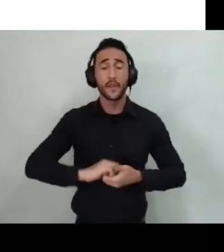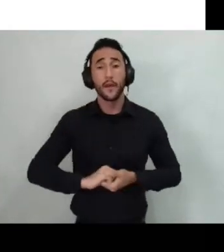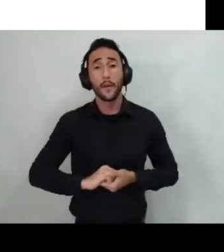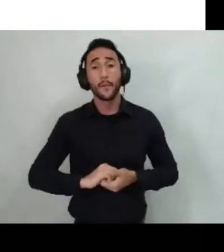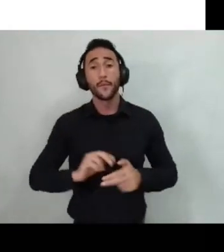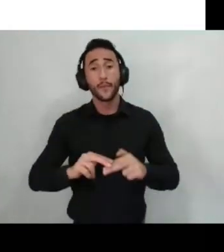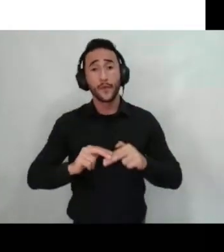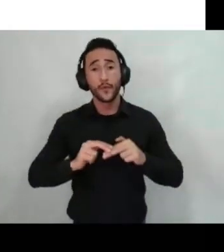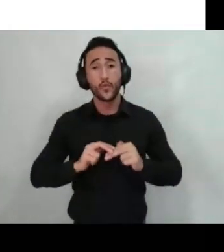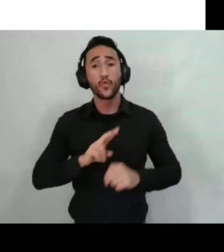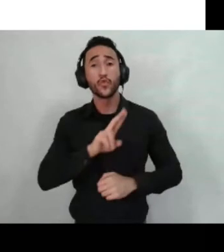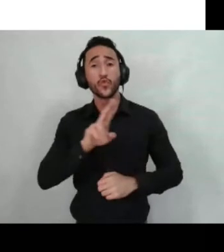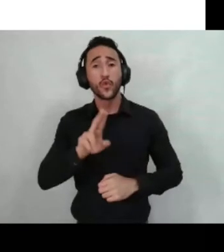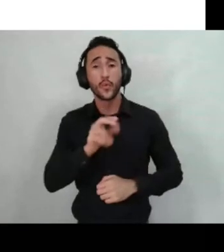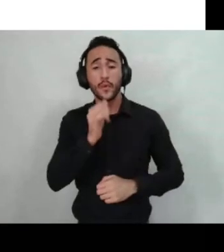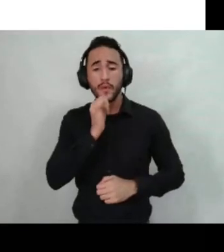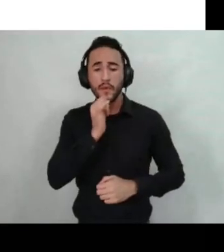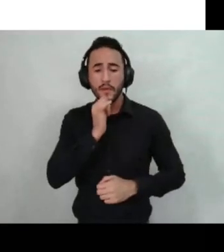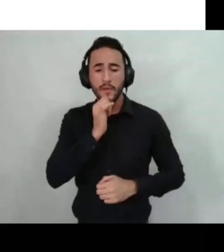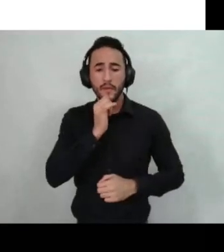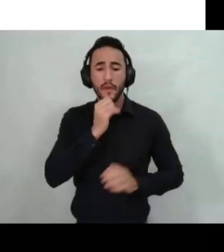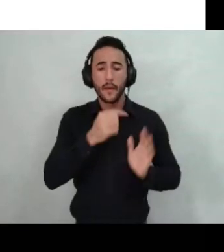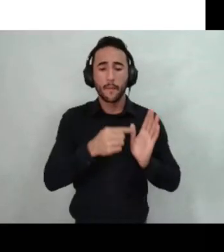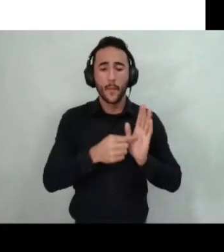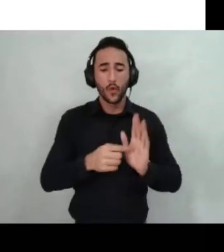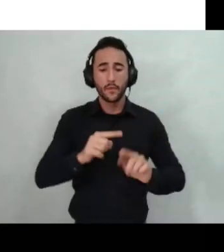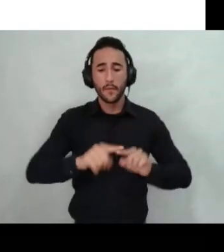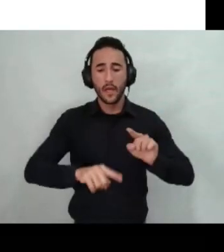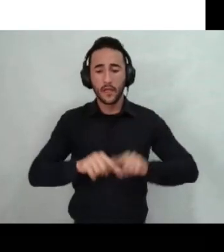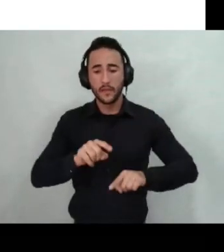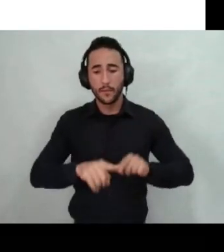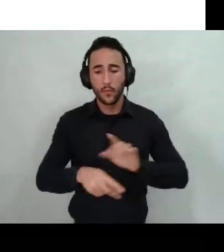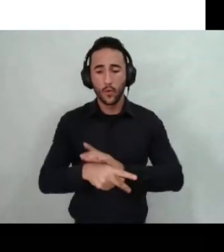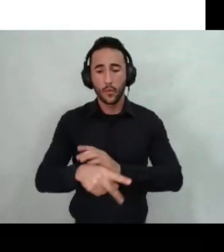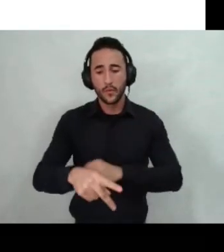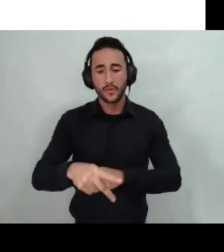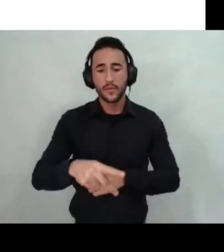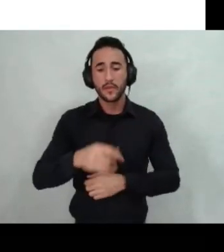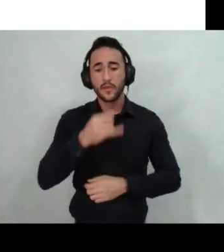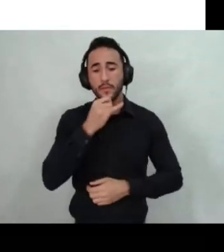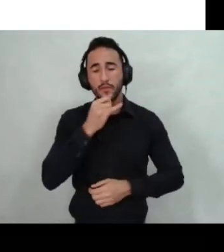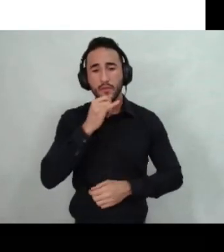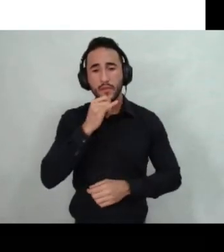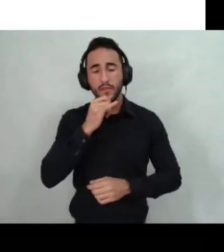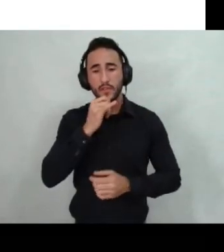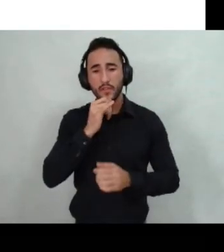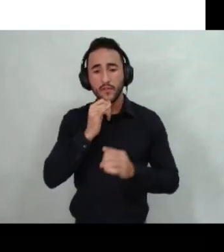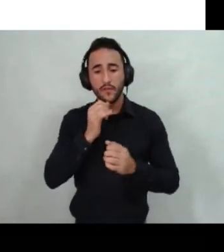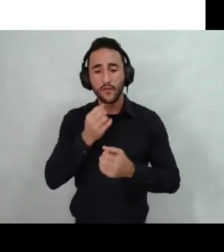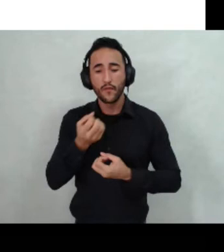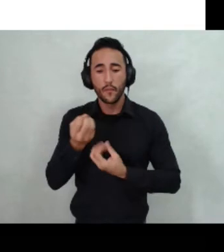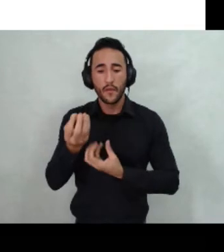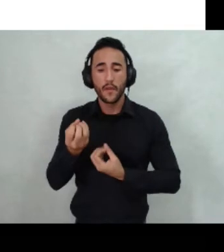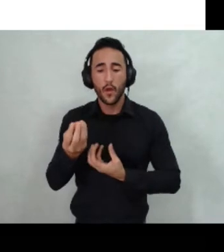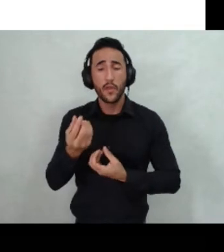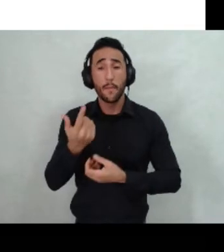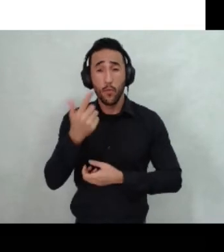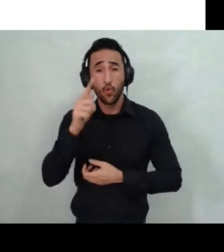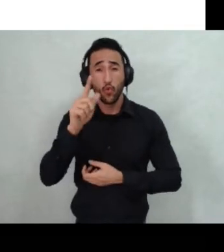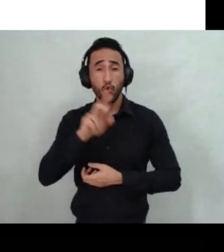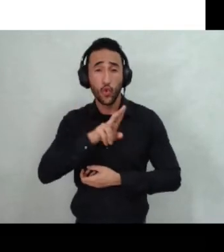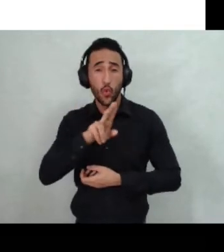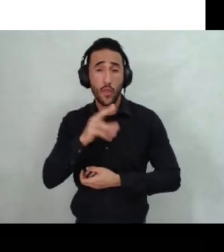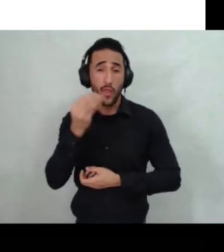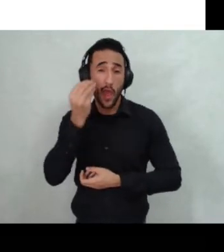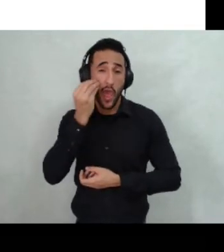amostra estratificada de dados, o modo de vida, usando os dados do IBGE, utilizamos um teste rápido, depois eu posso comentar,